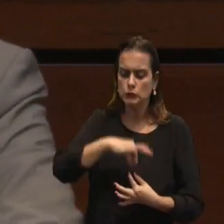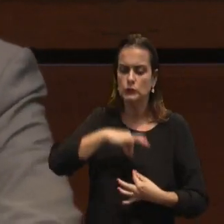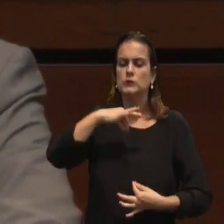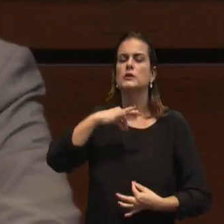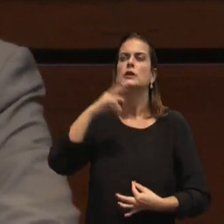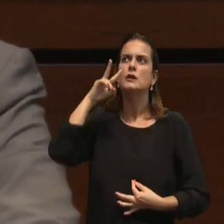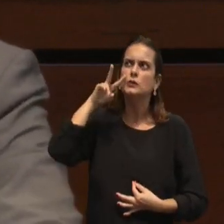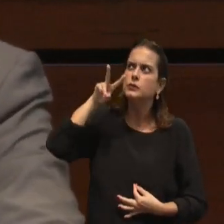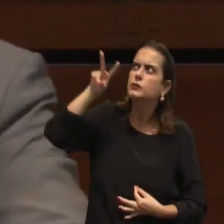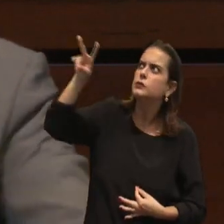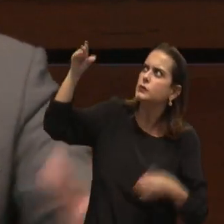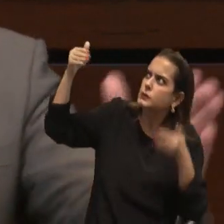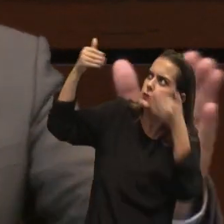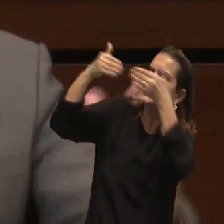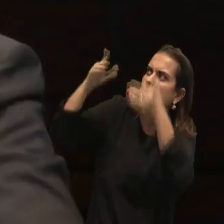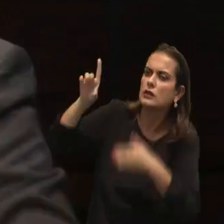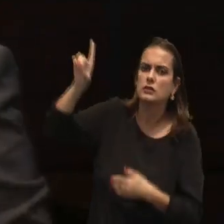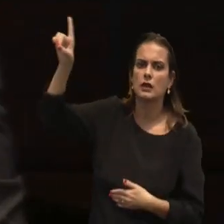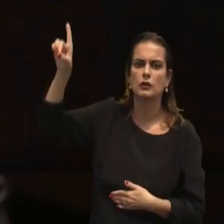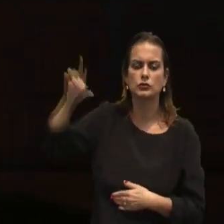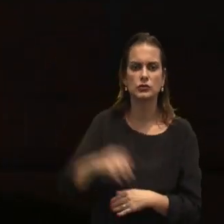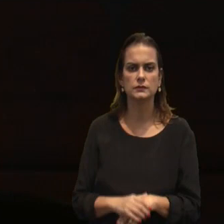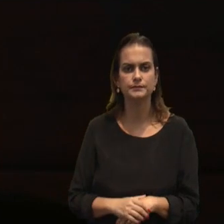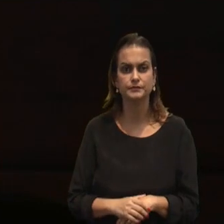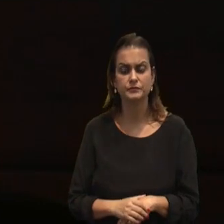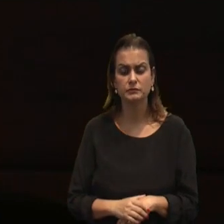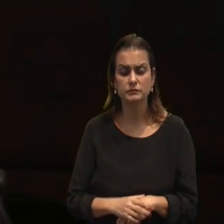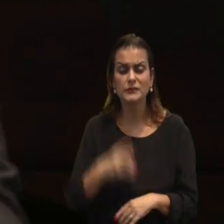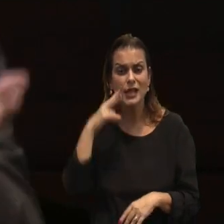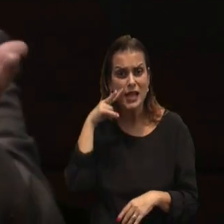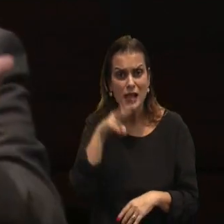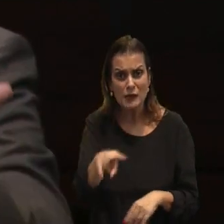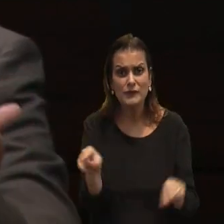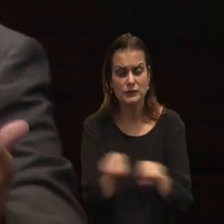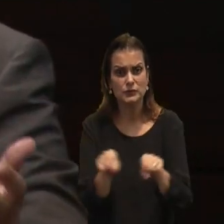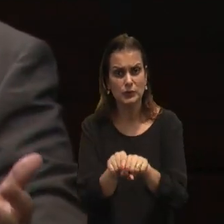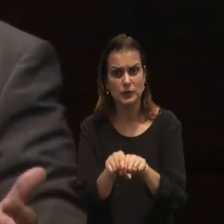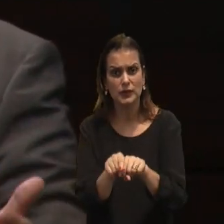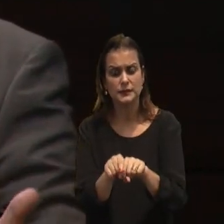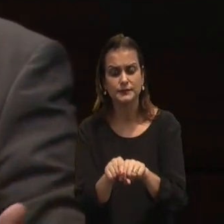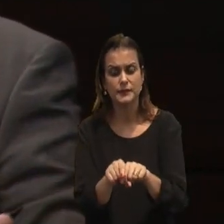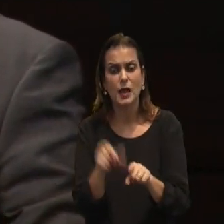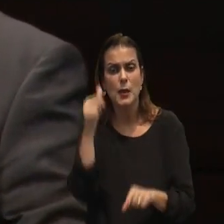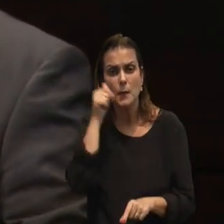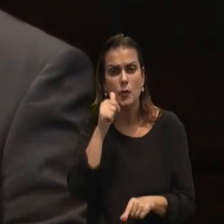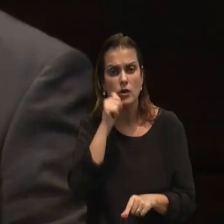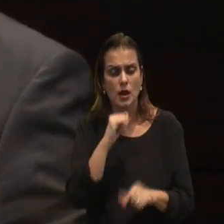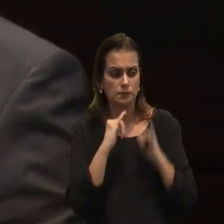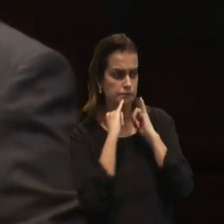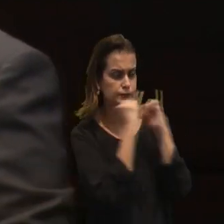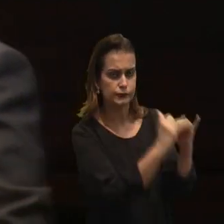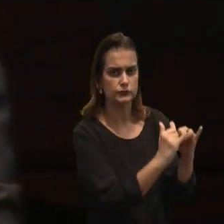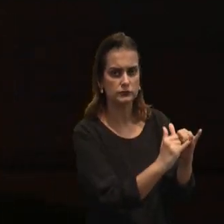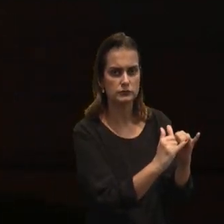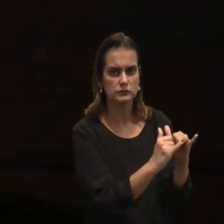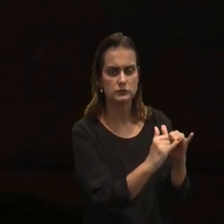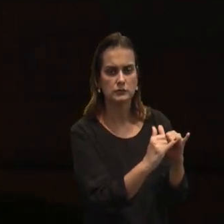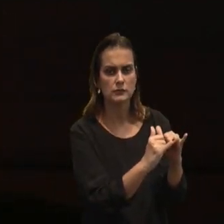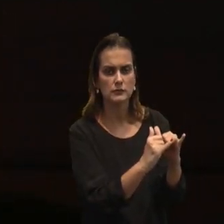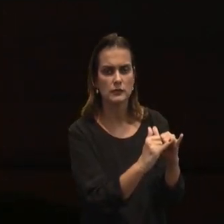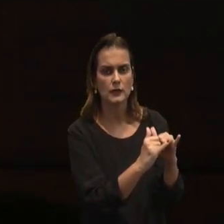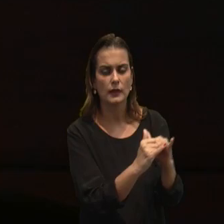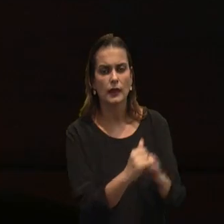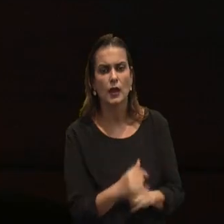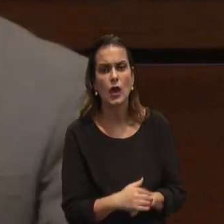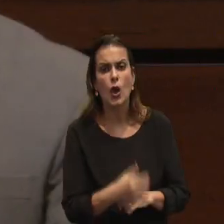espirituais. Estava vendo uma notícia que saiu esta semana, inclusive uma irmã que me encaminhou. Um membro de